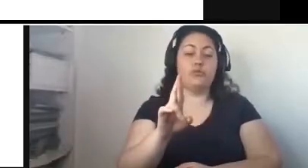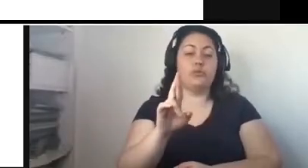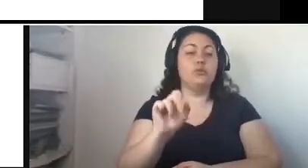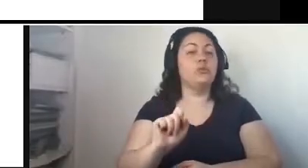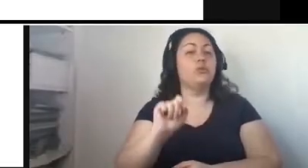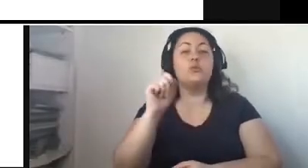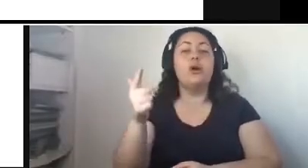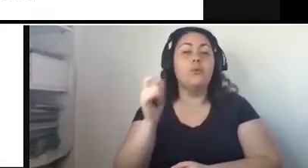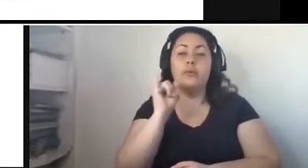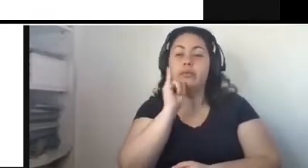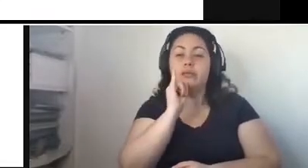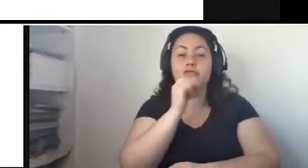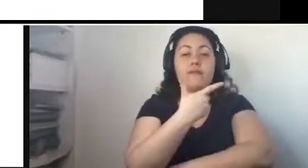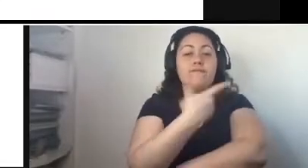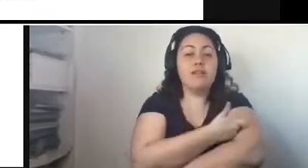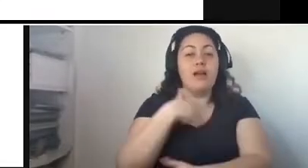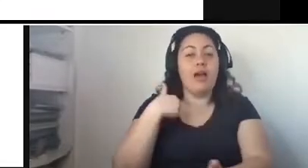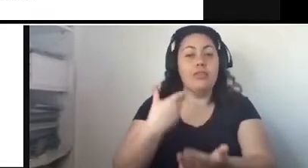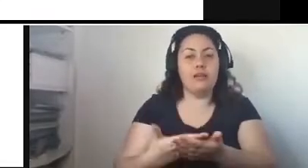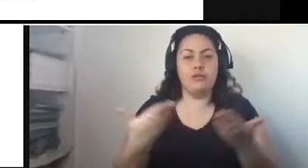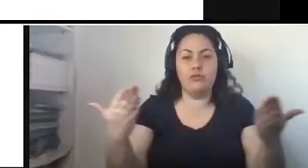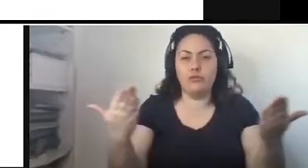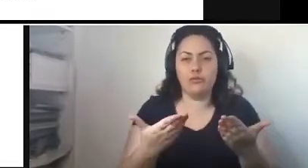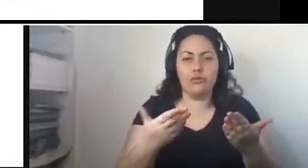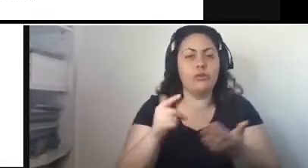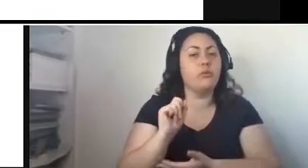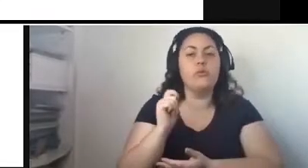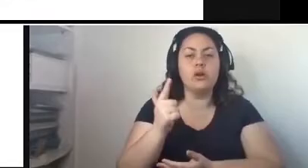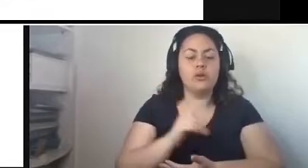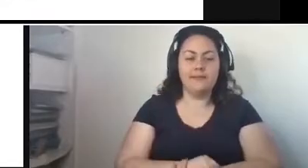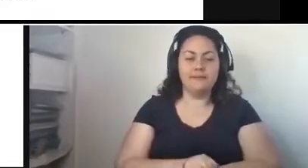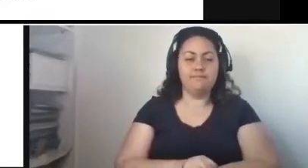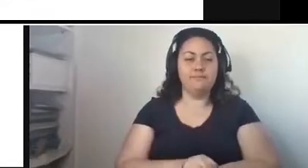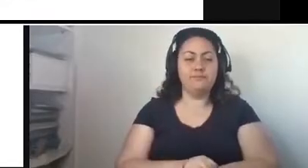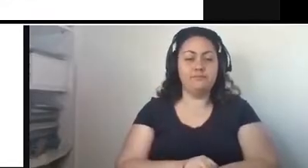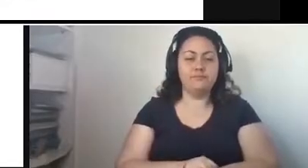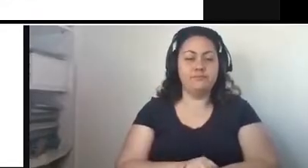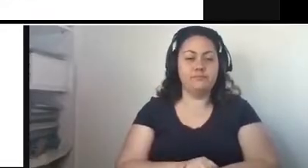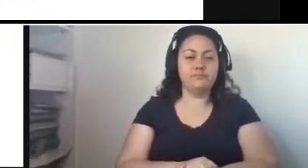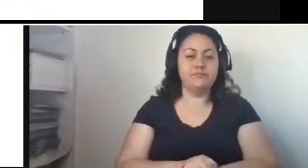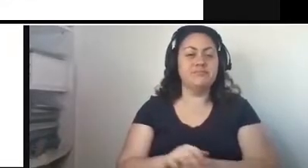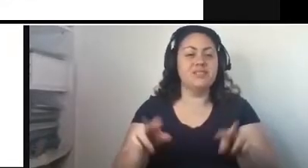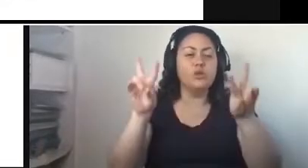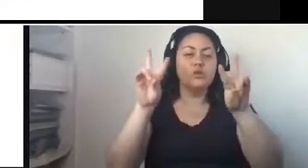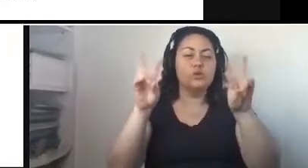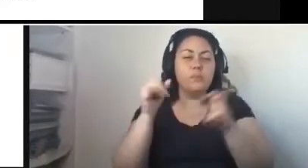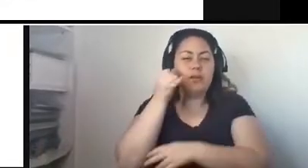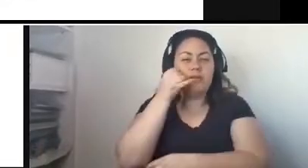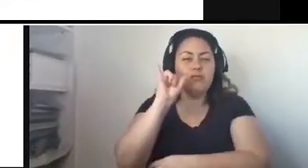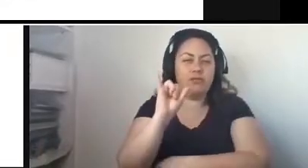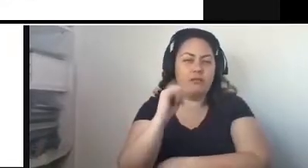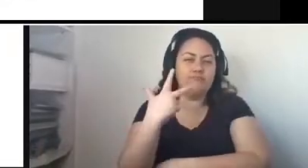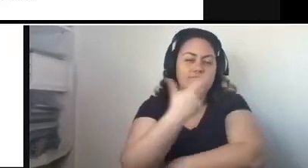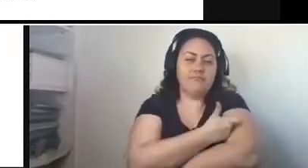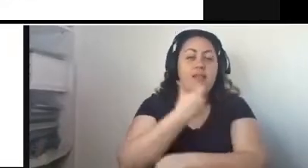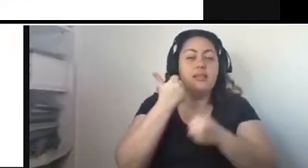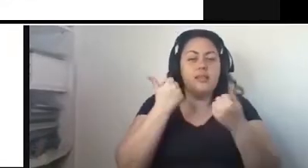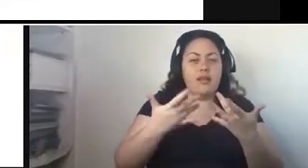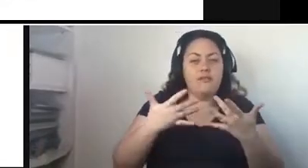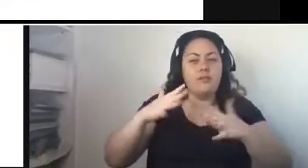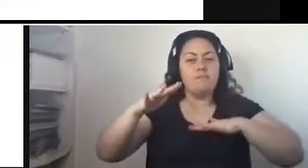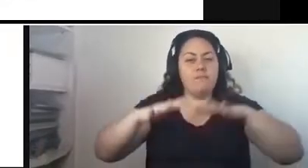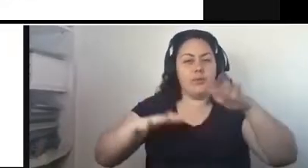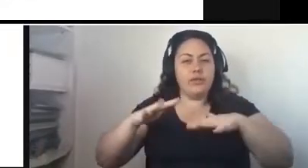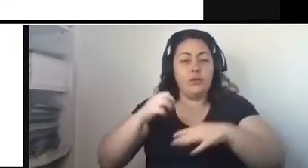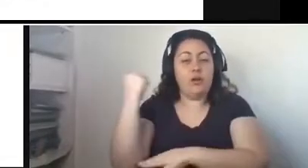vacinas testadas até agora. Então, em relação a evitar casos leve, moderado ou grave, casos sintomáticos,